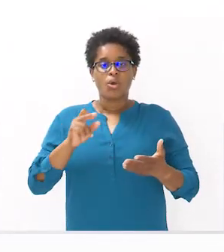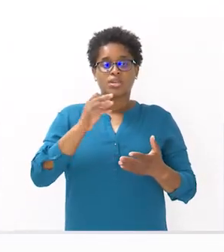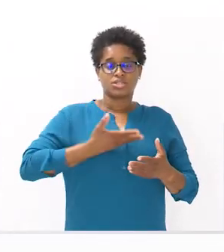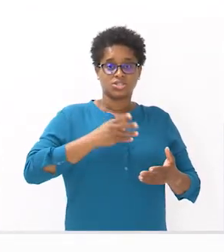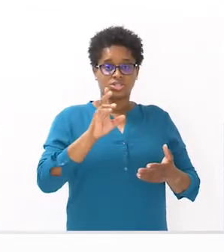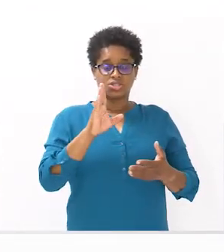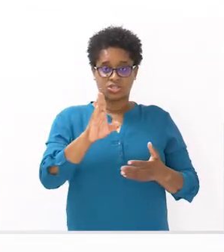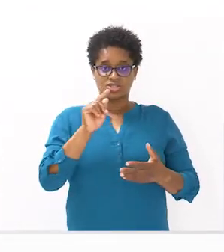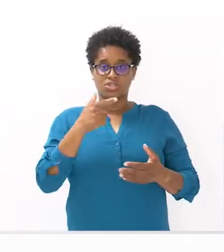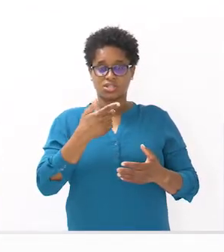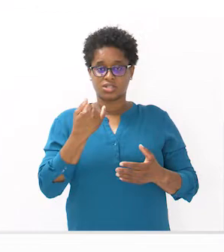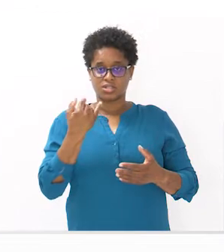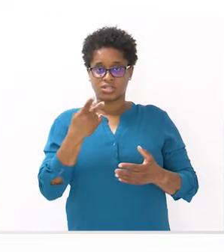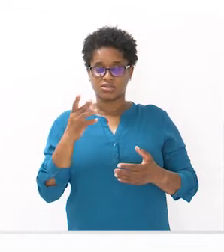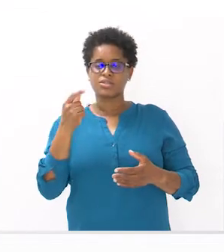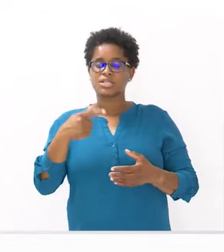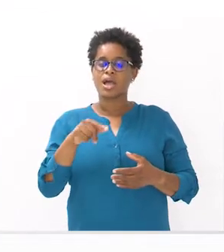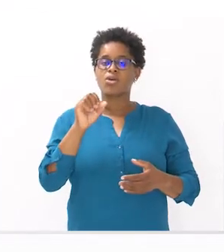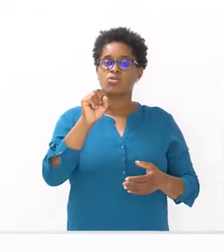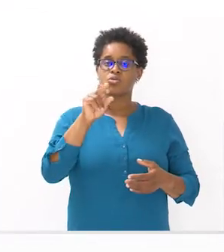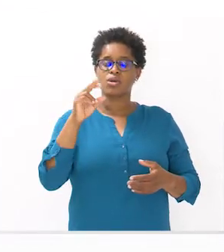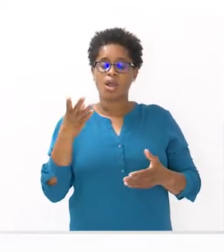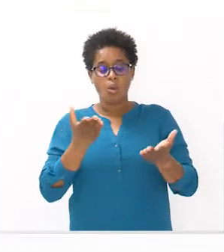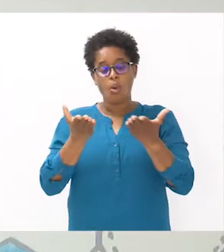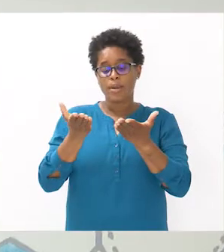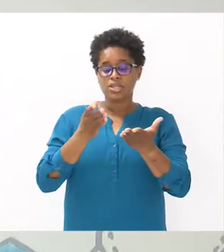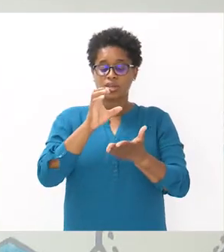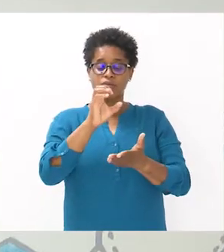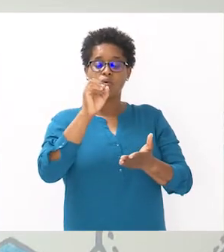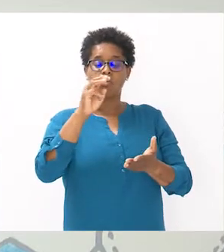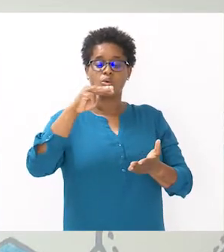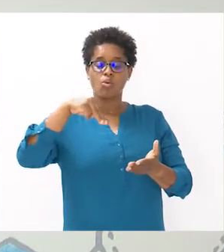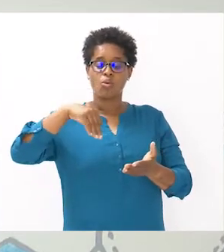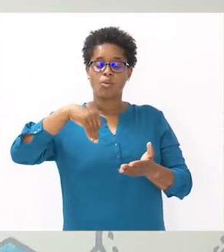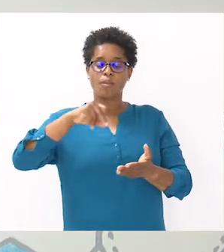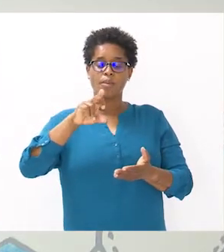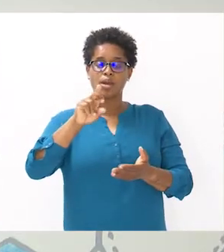adjetivos estão no grau comparativo. Por que é que se